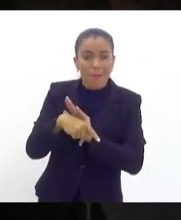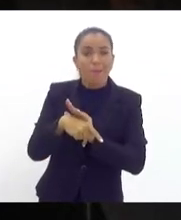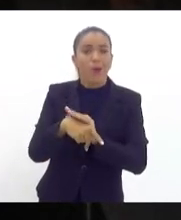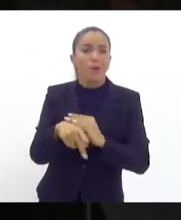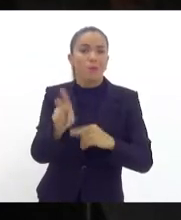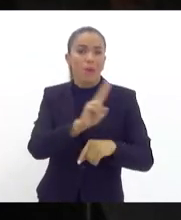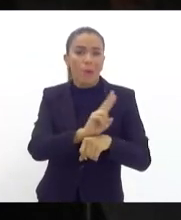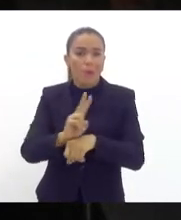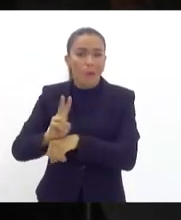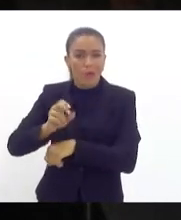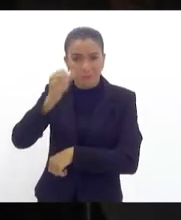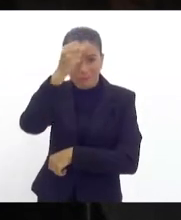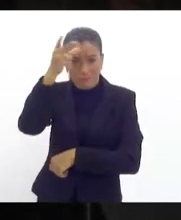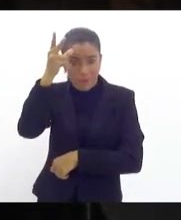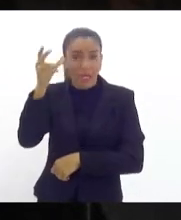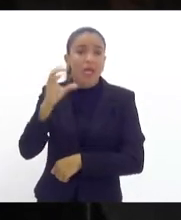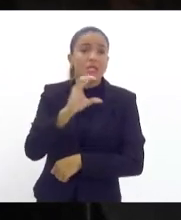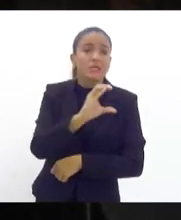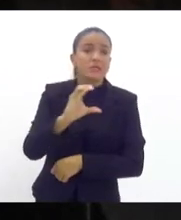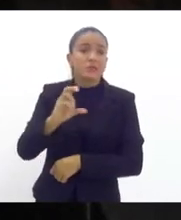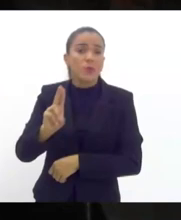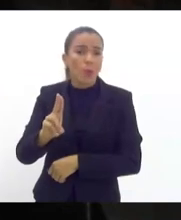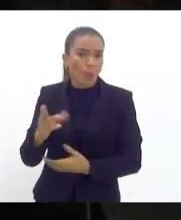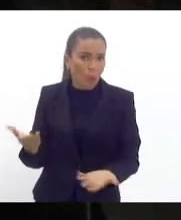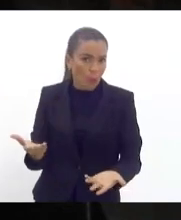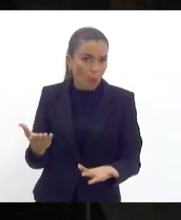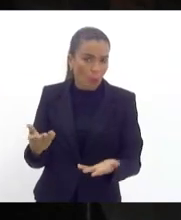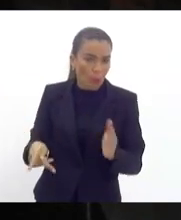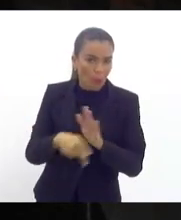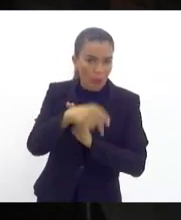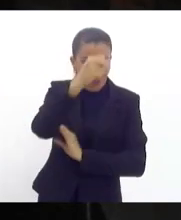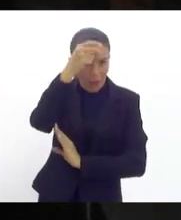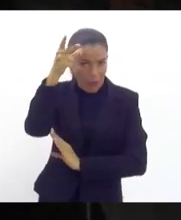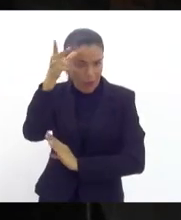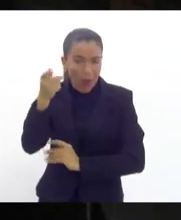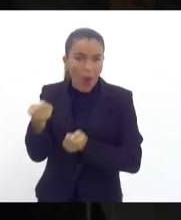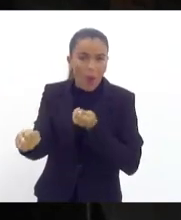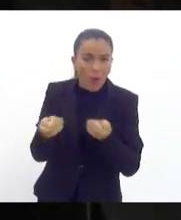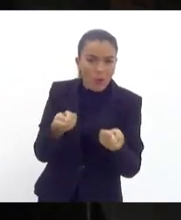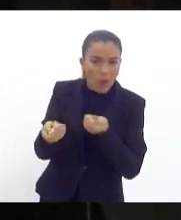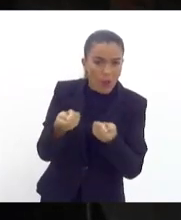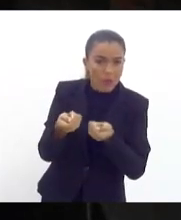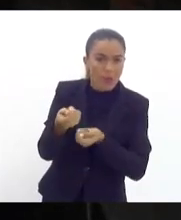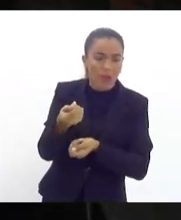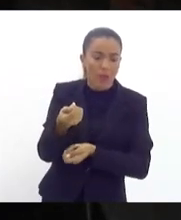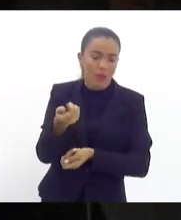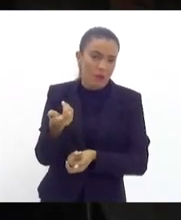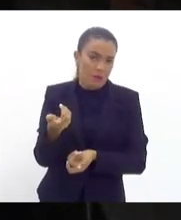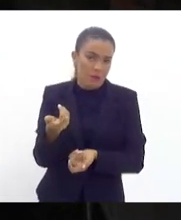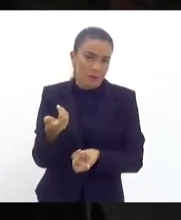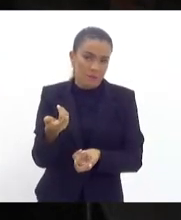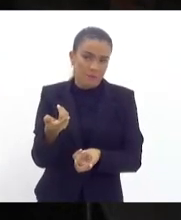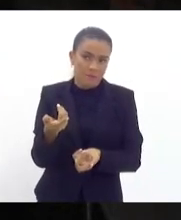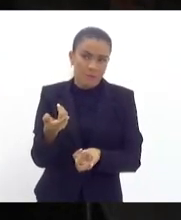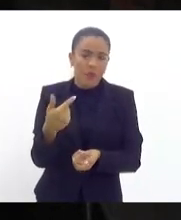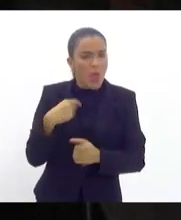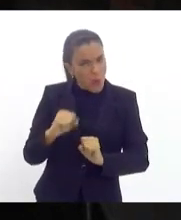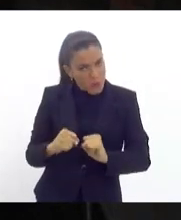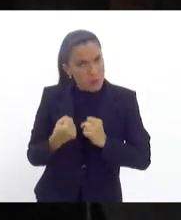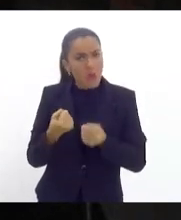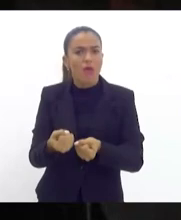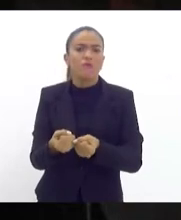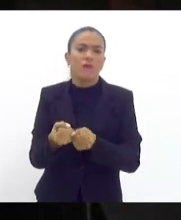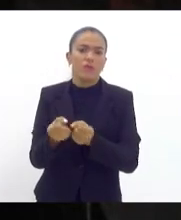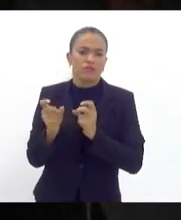municipal a secreta Cadê a ccu da cidade a Controladoria urbana o que nós vemos eu defendo peremptoriamente o